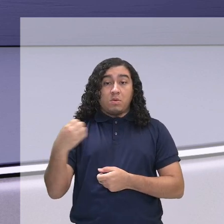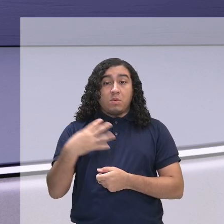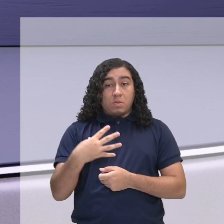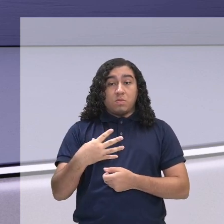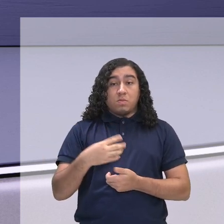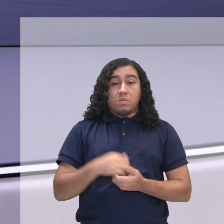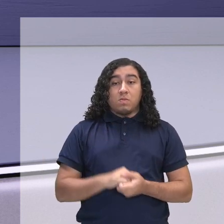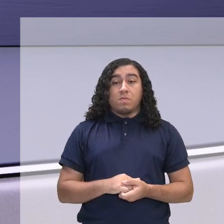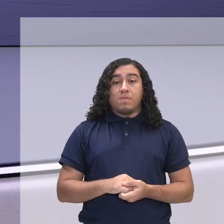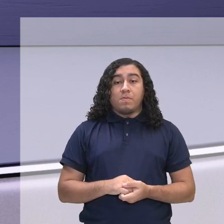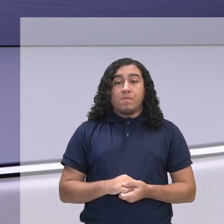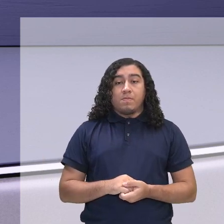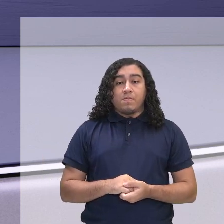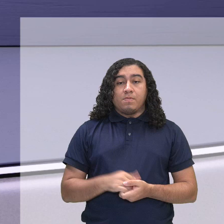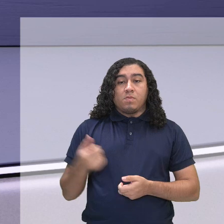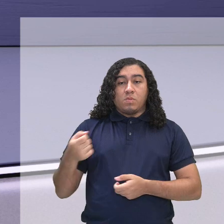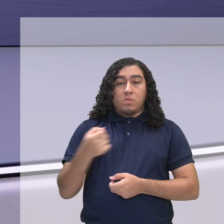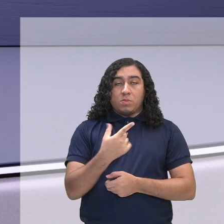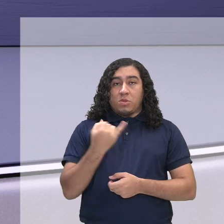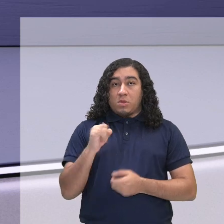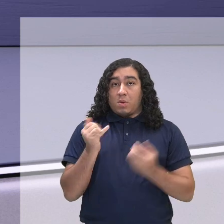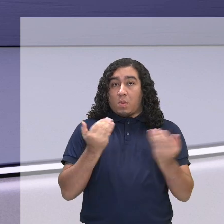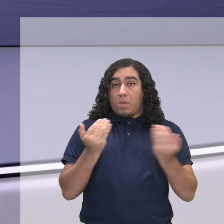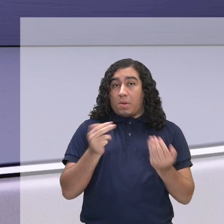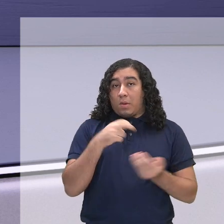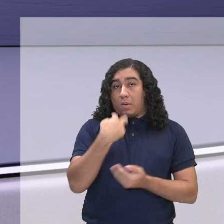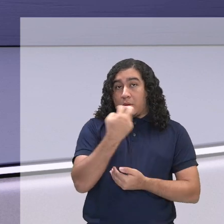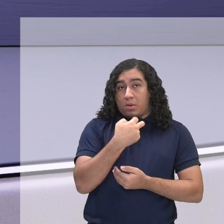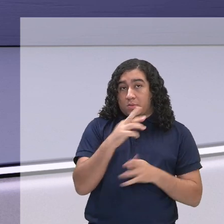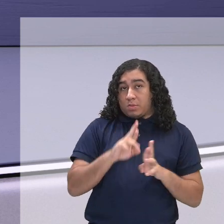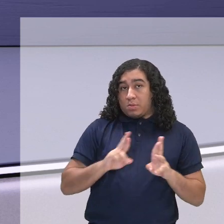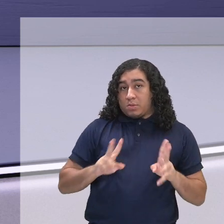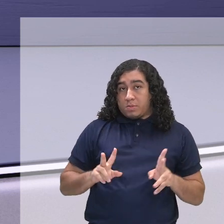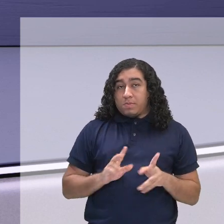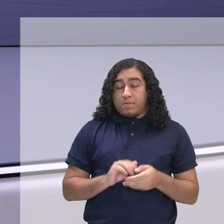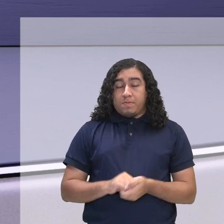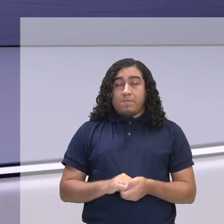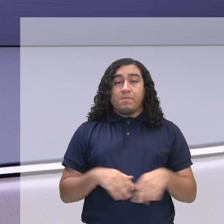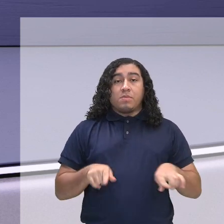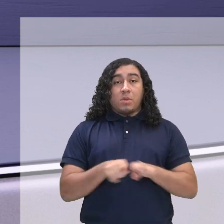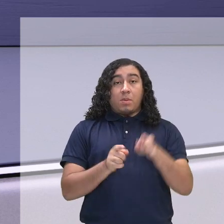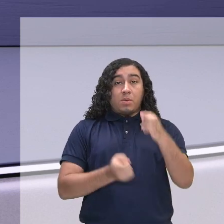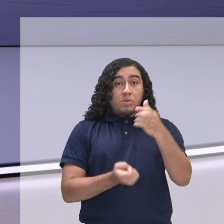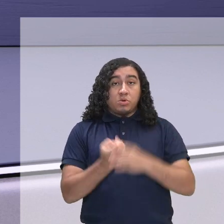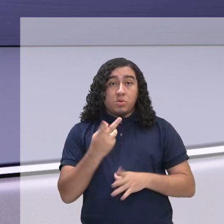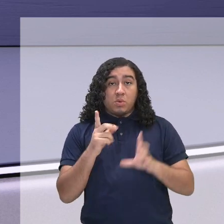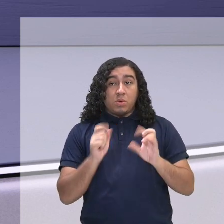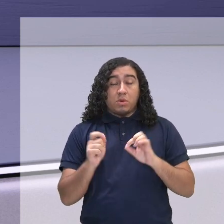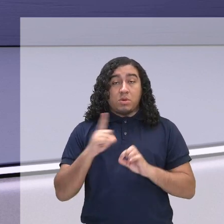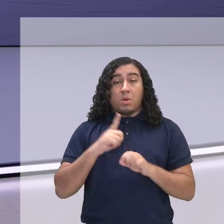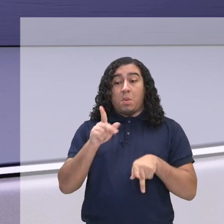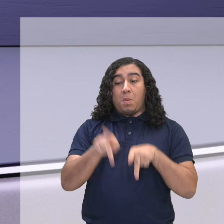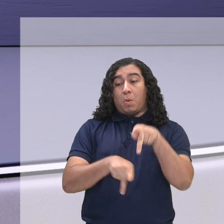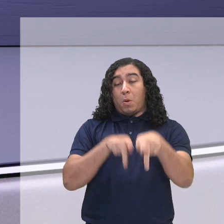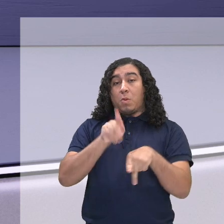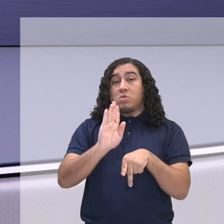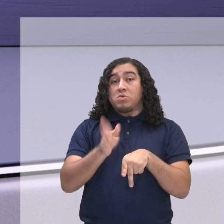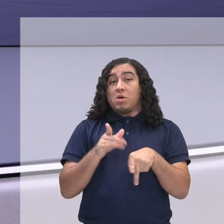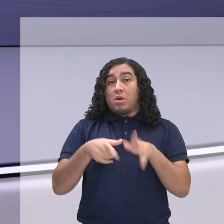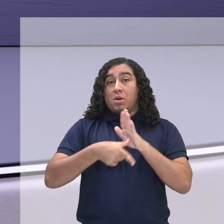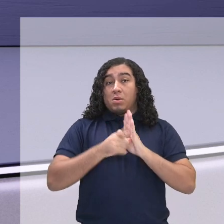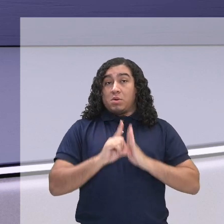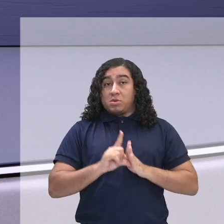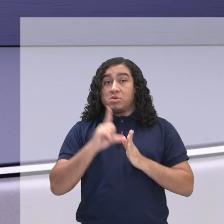humana, né, do que as tradições orais, e nasceram em meio a civilizações que já possuíam escrita,